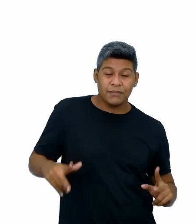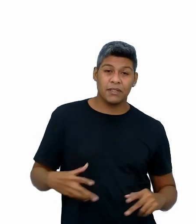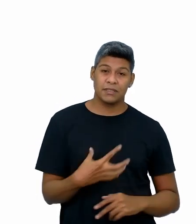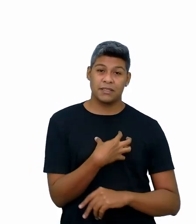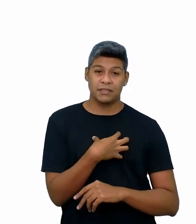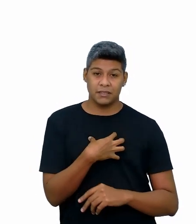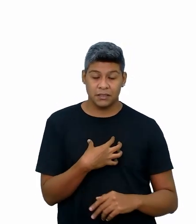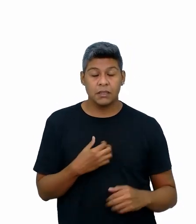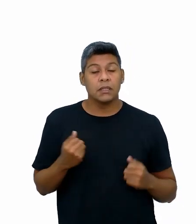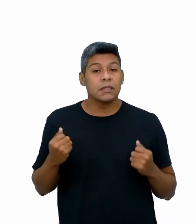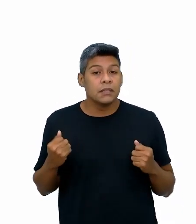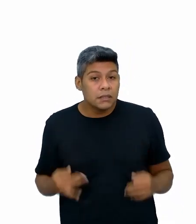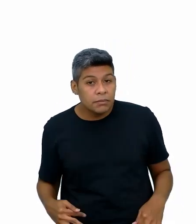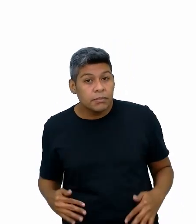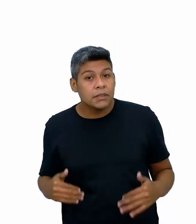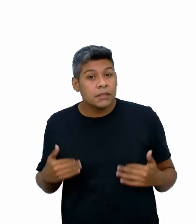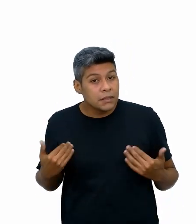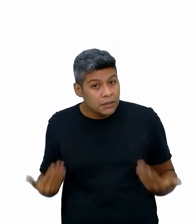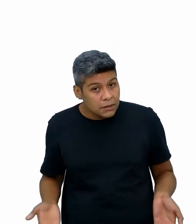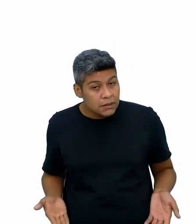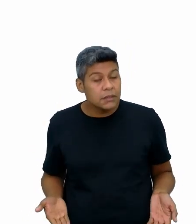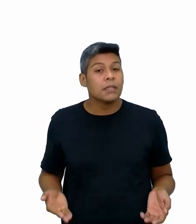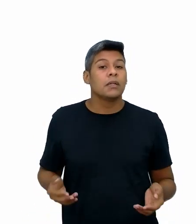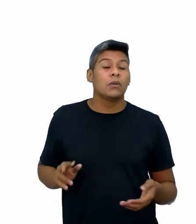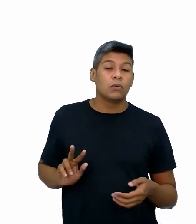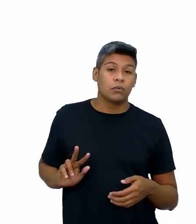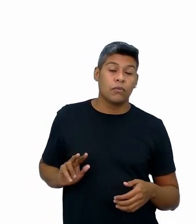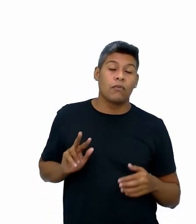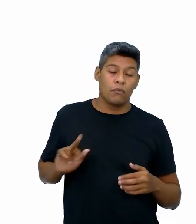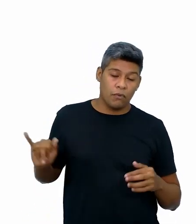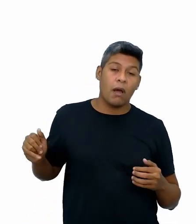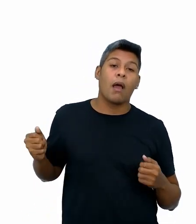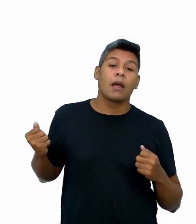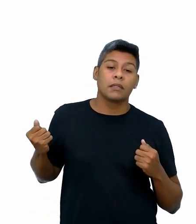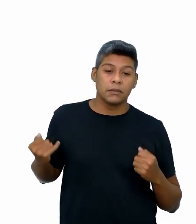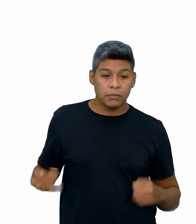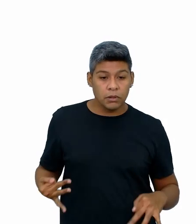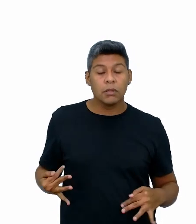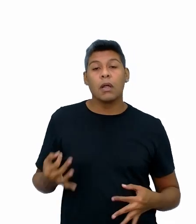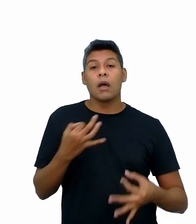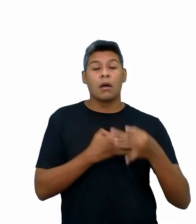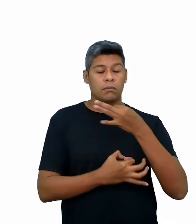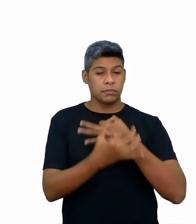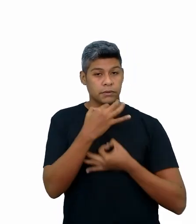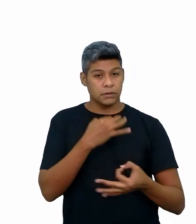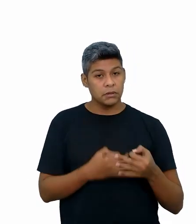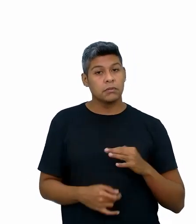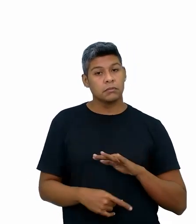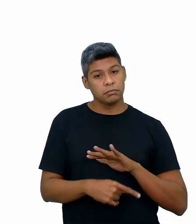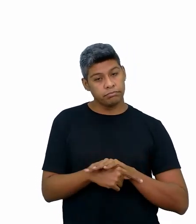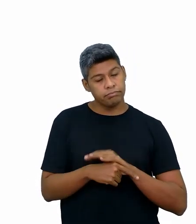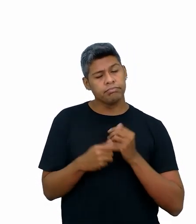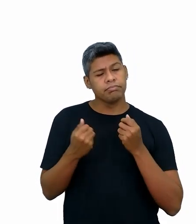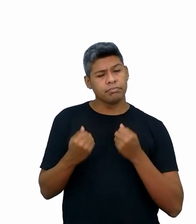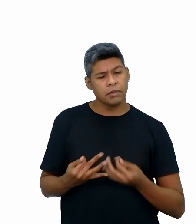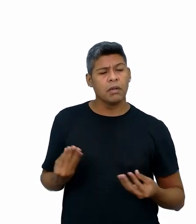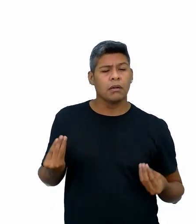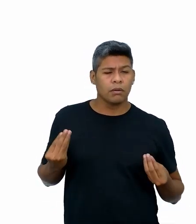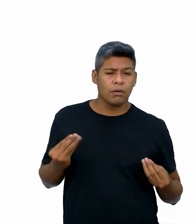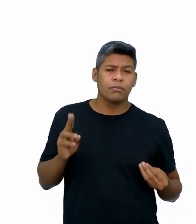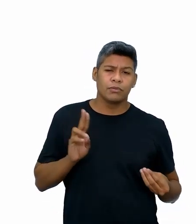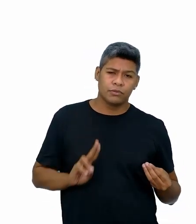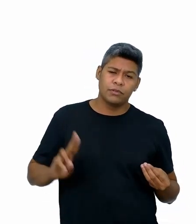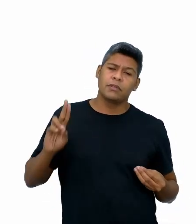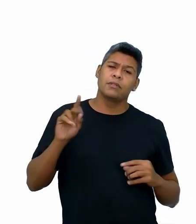sentido? Explique. Então, aqui ele vai ter que se colocar, né, ele vai ter que se colocar, posicionar criticamente, explicando como que ele utilizou